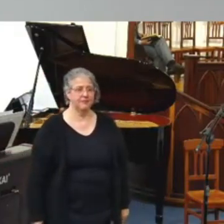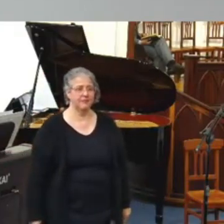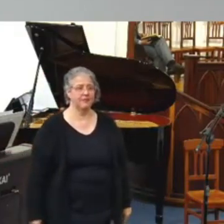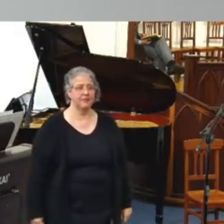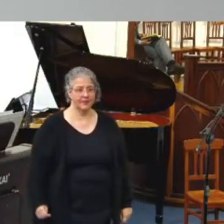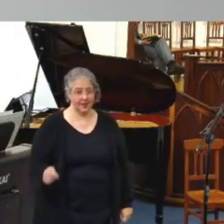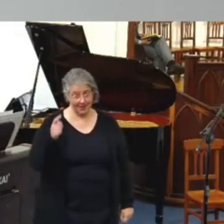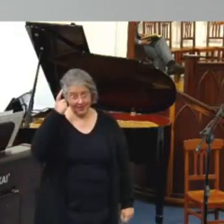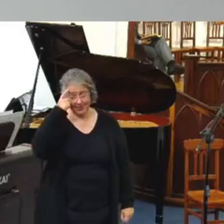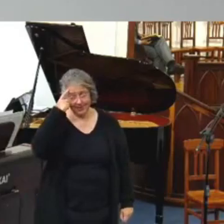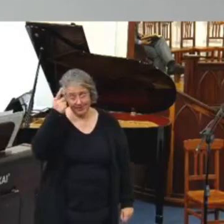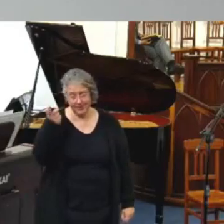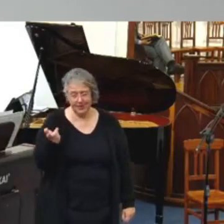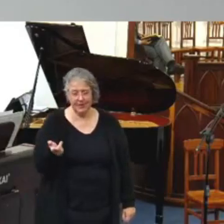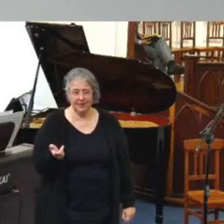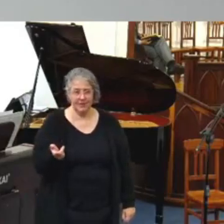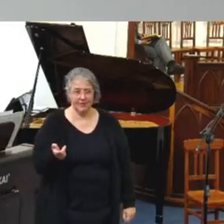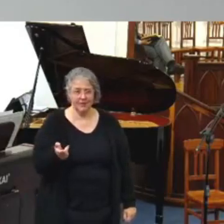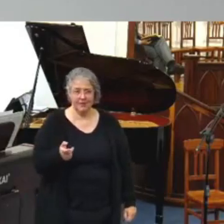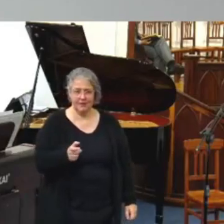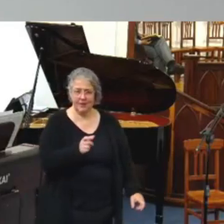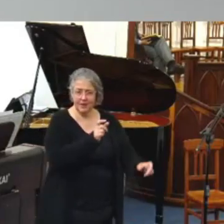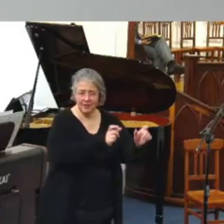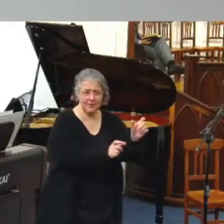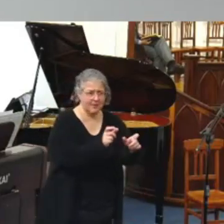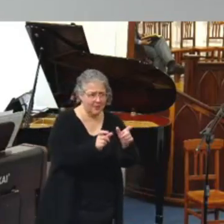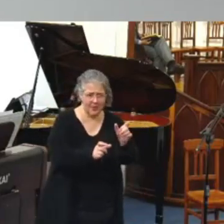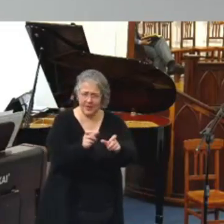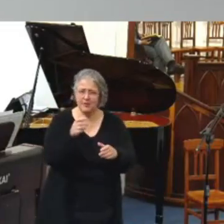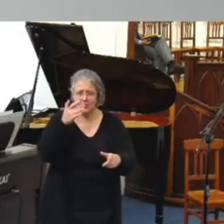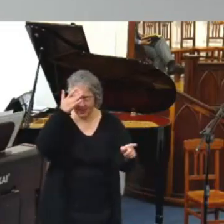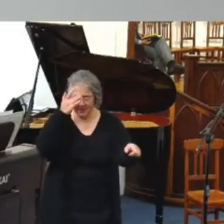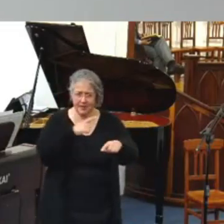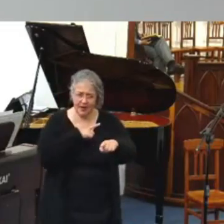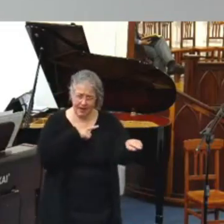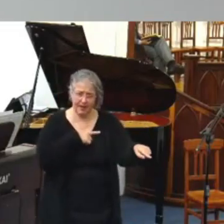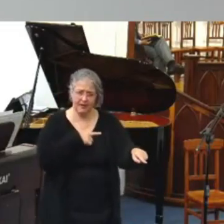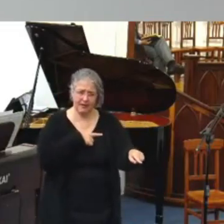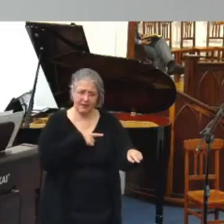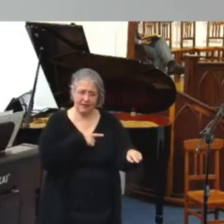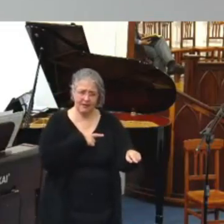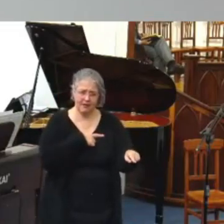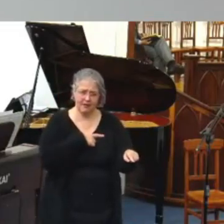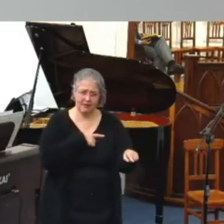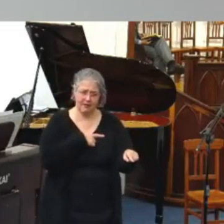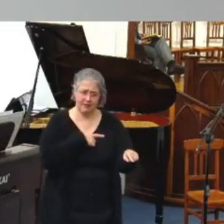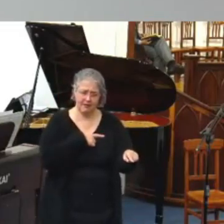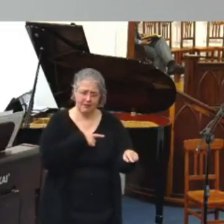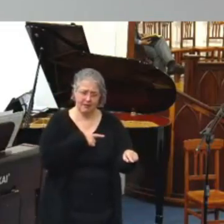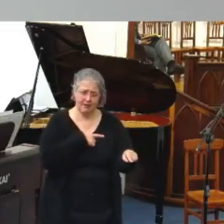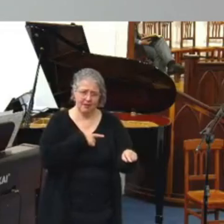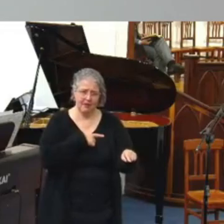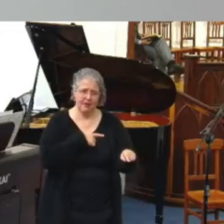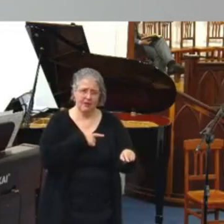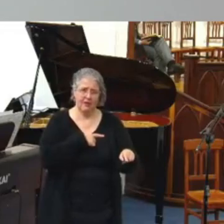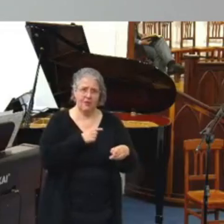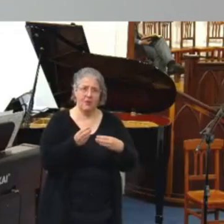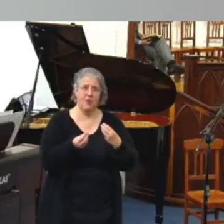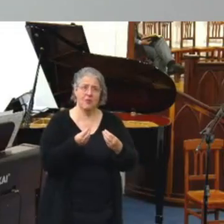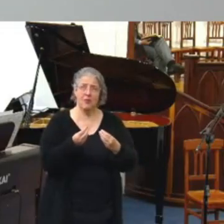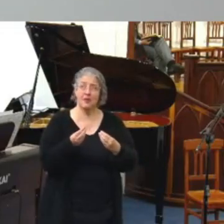É assim também que muitos se sentem em suas angústias, como se Deus estivesse distante ou se